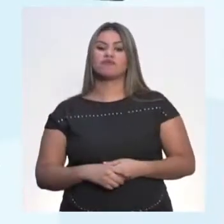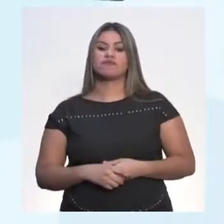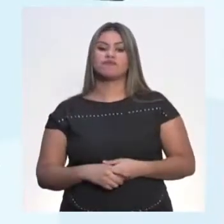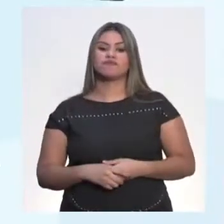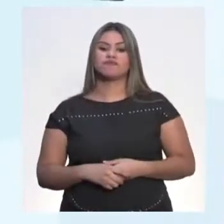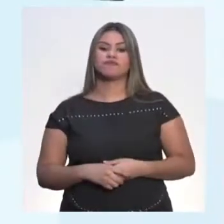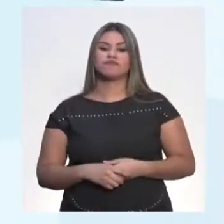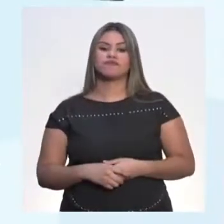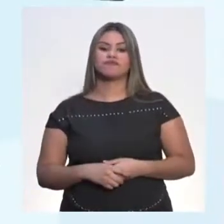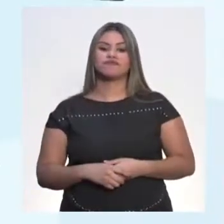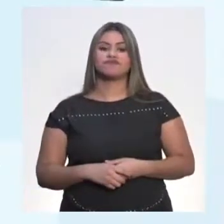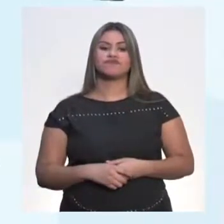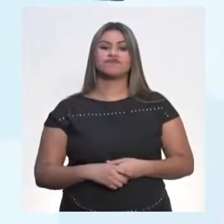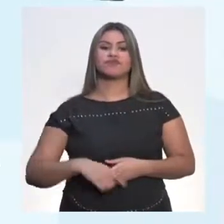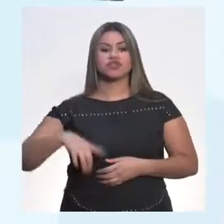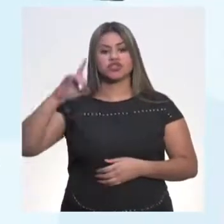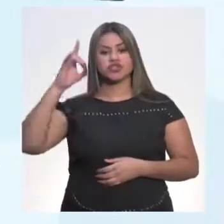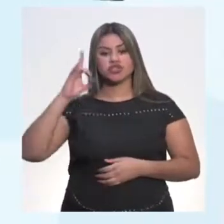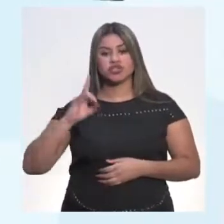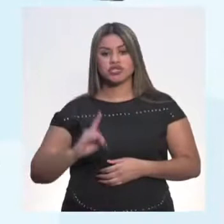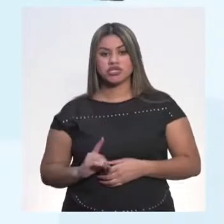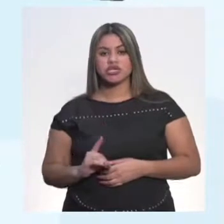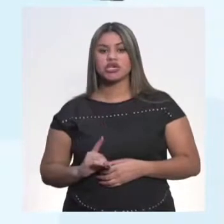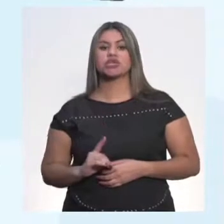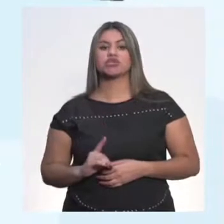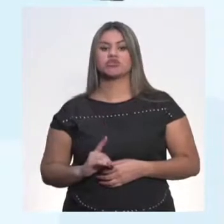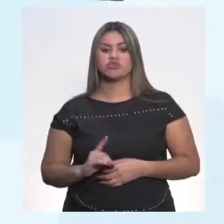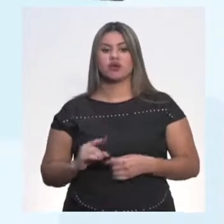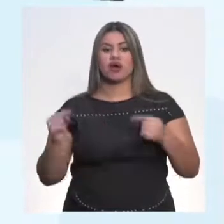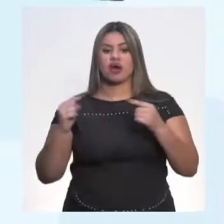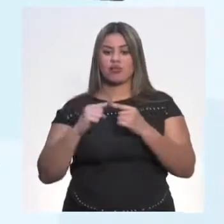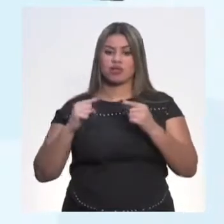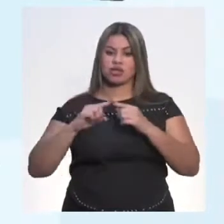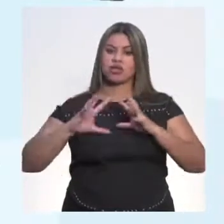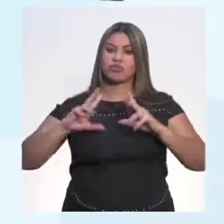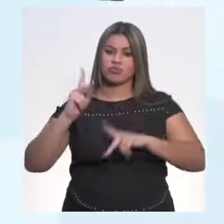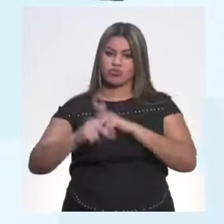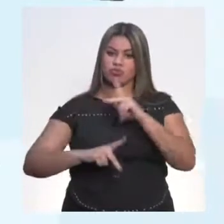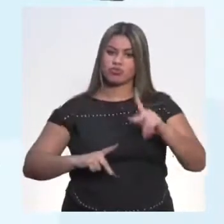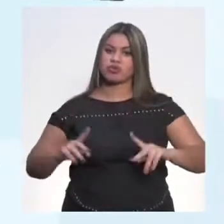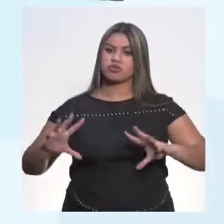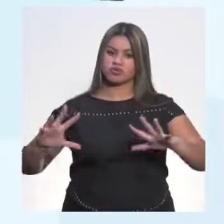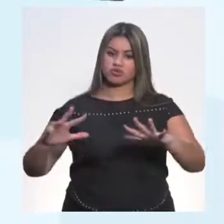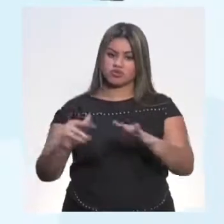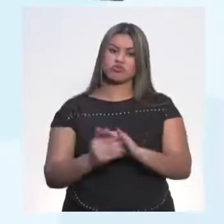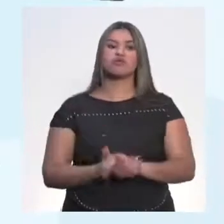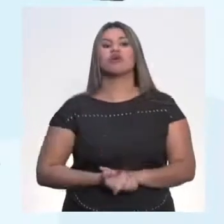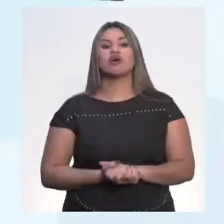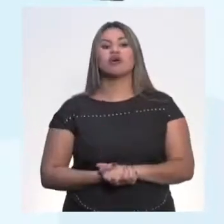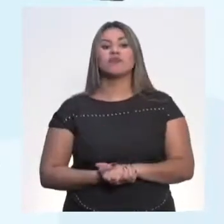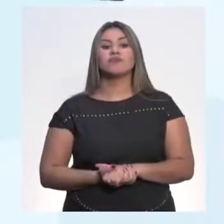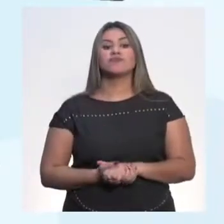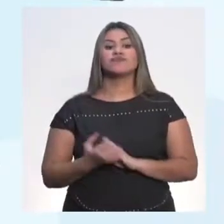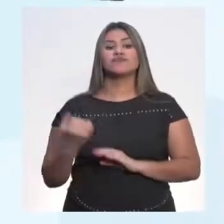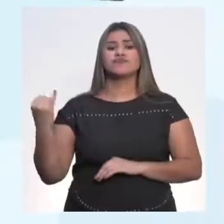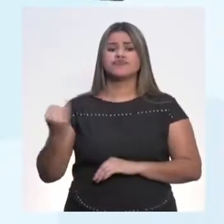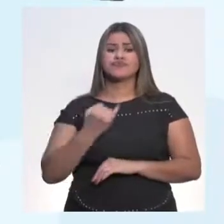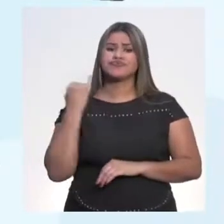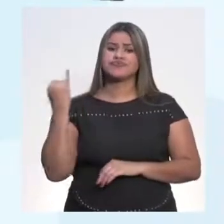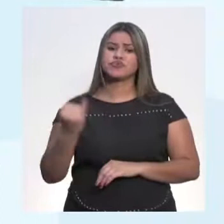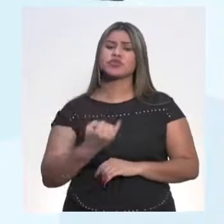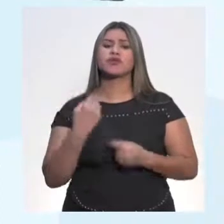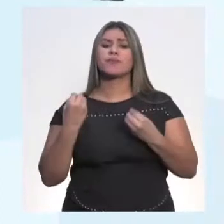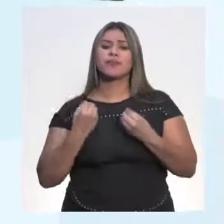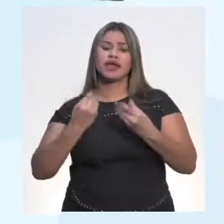esse esse direito a gente tem é extensivo né a maioria da população é é extremamente importante para garantir